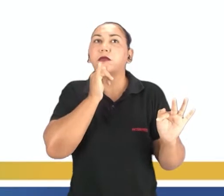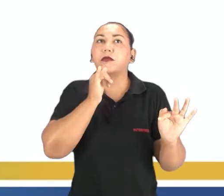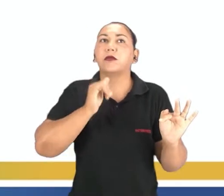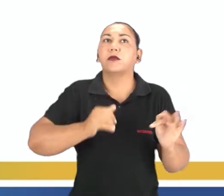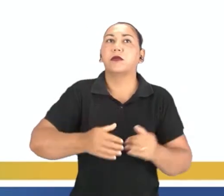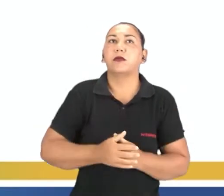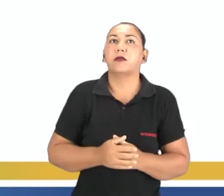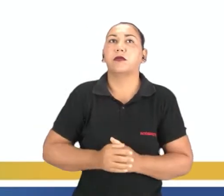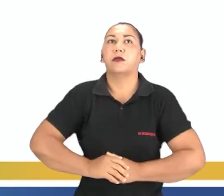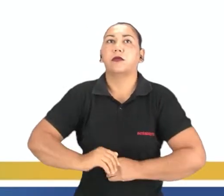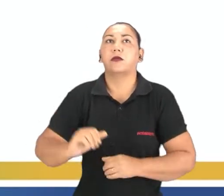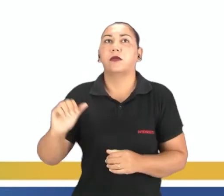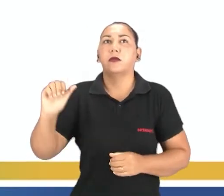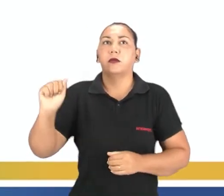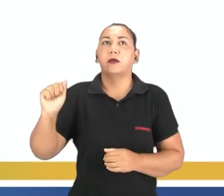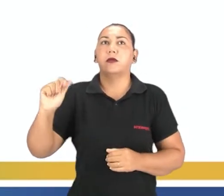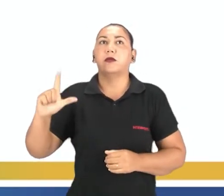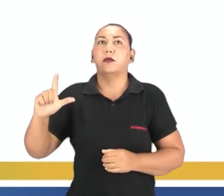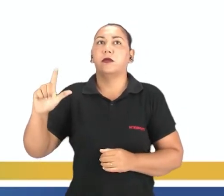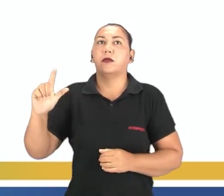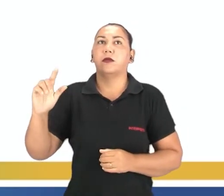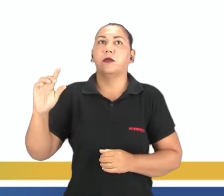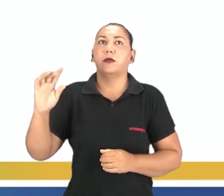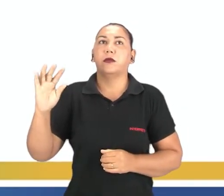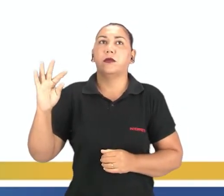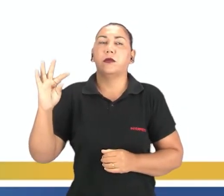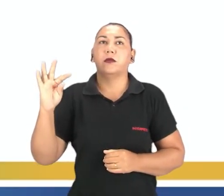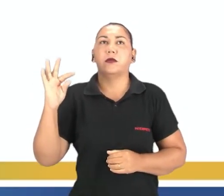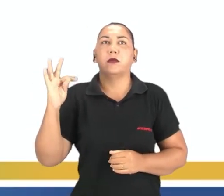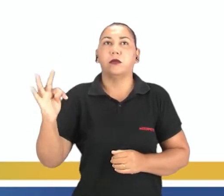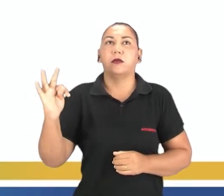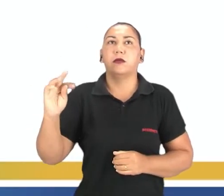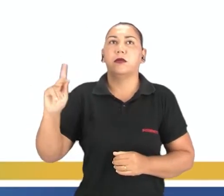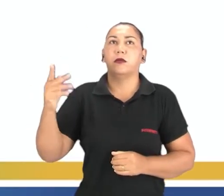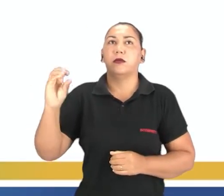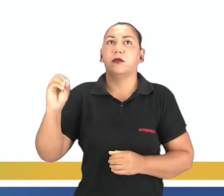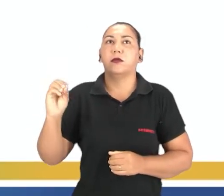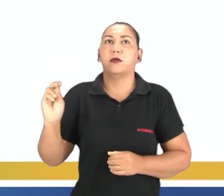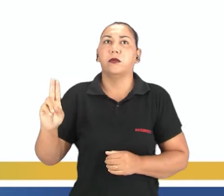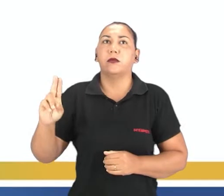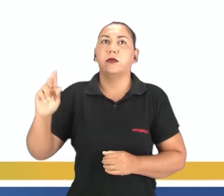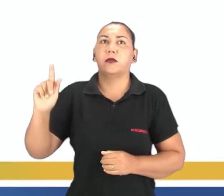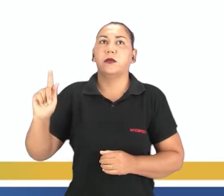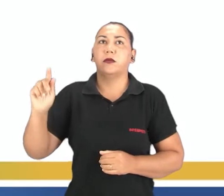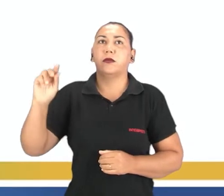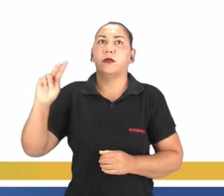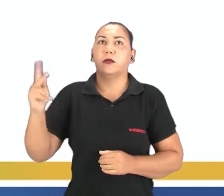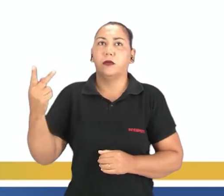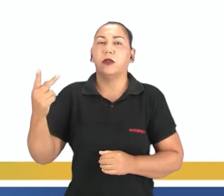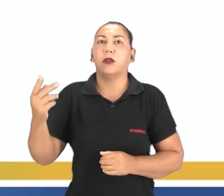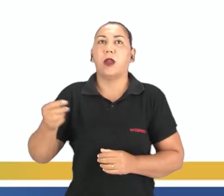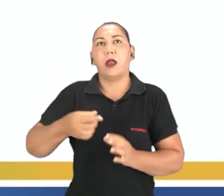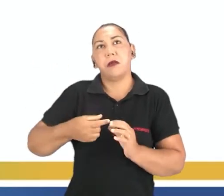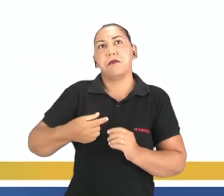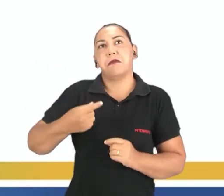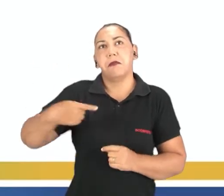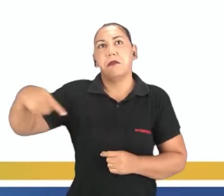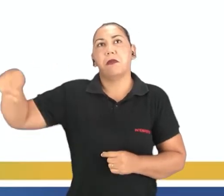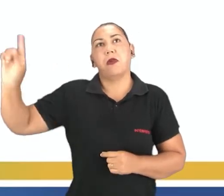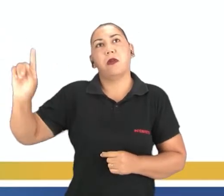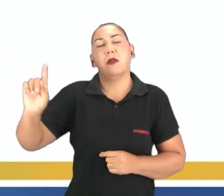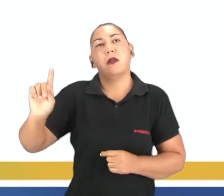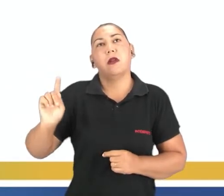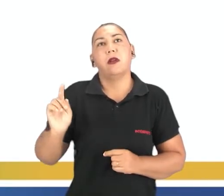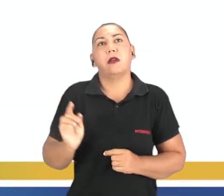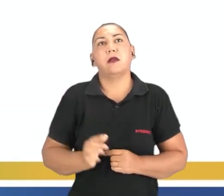significa embora, even though, muito embora, in spite of, apesar de, ok? Todas são bem